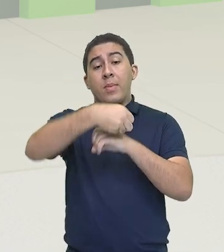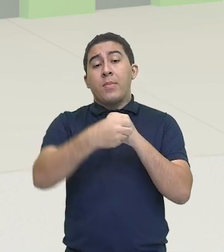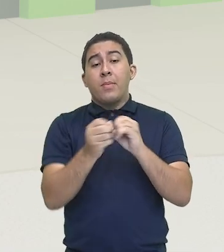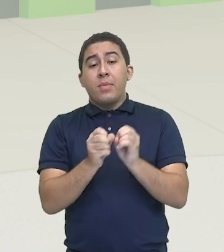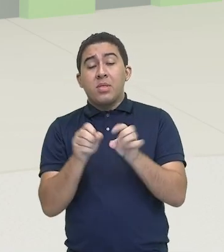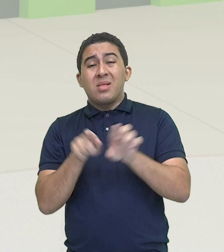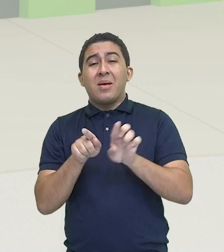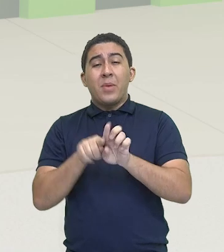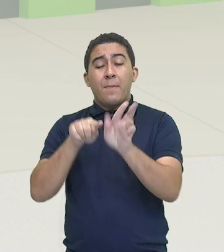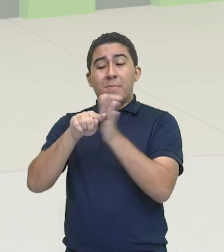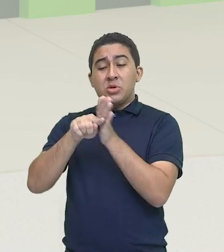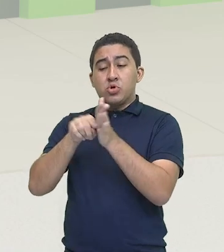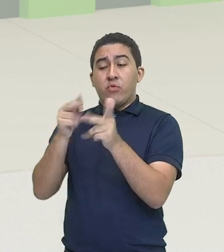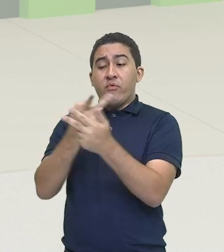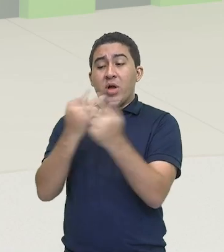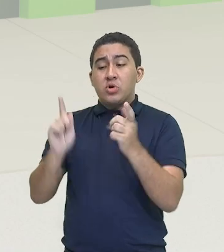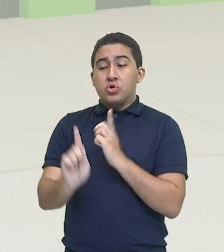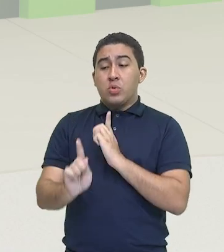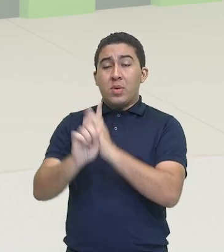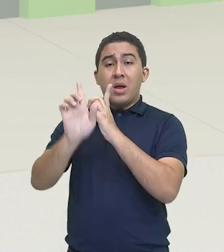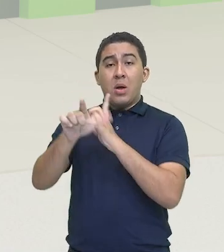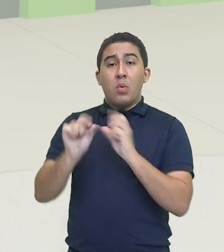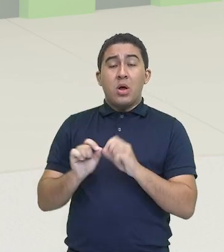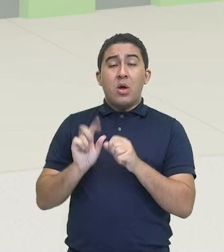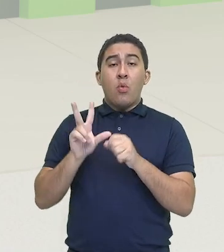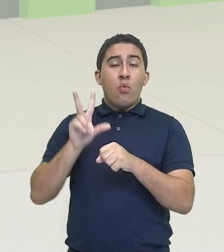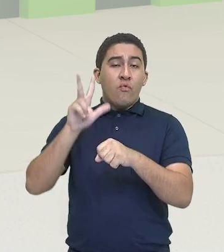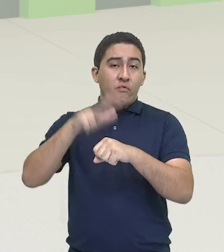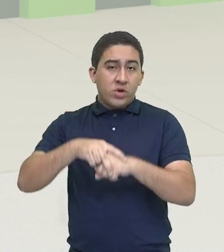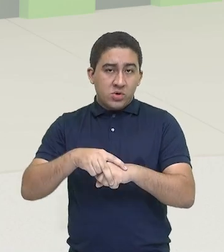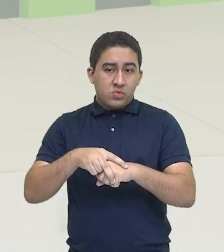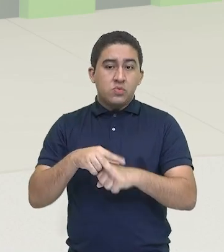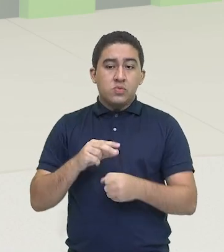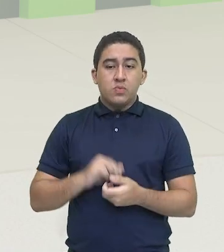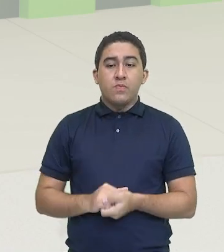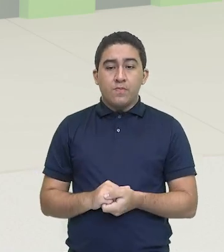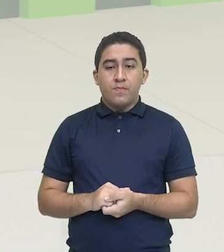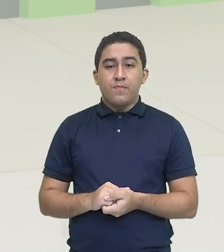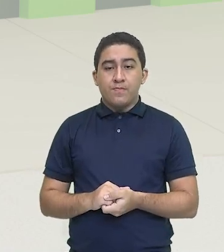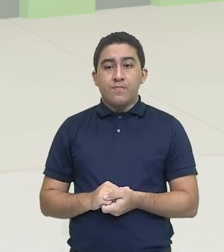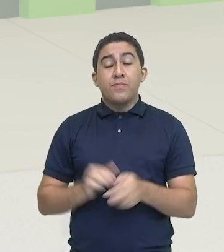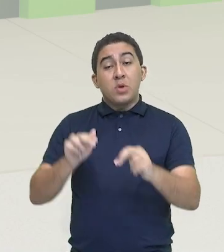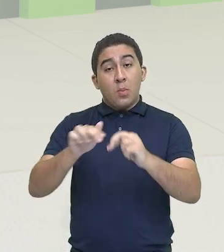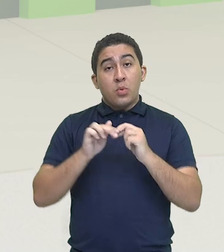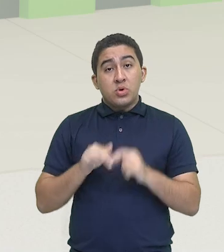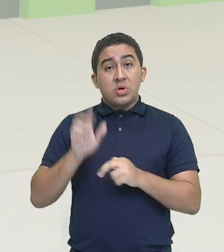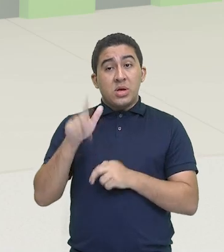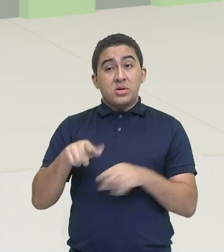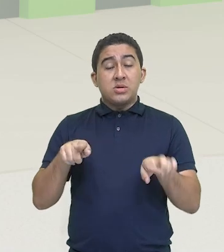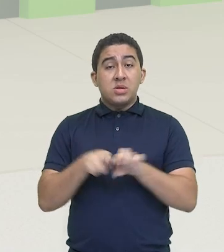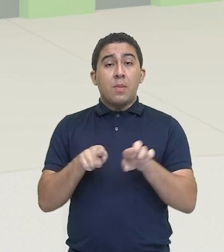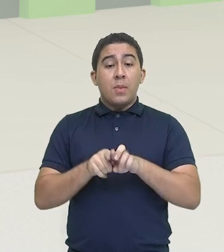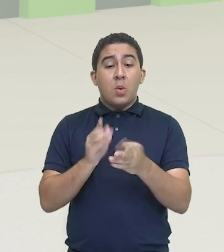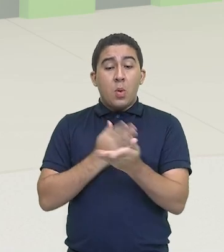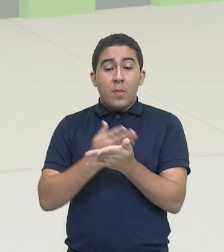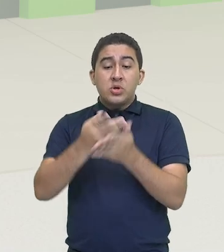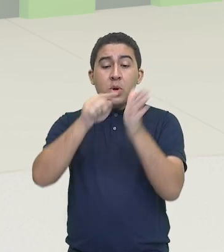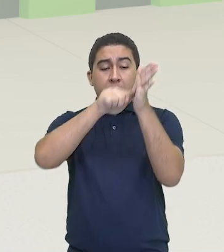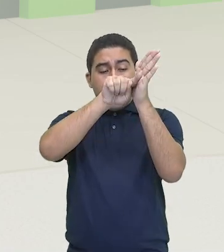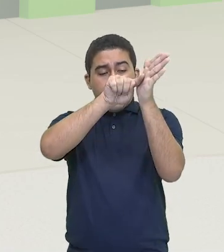aqueles pesquisadores descobriram que era um vírus, né? E assim, eles também passaram a